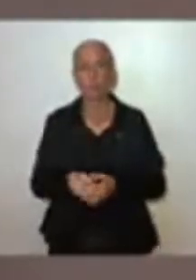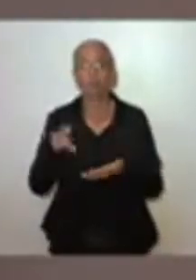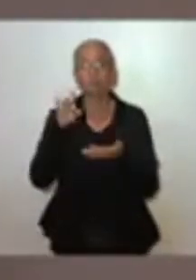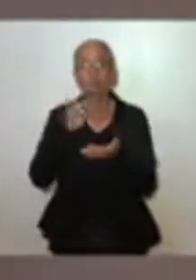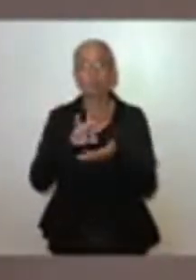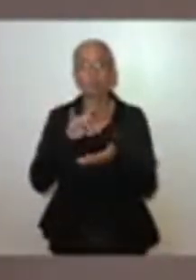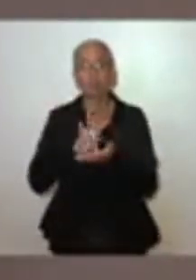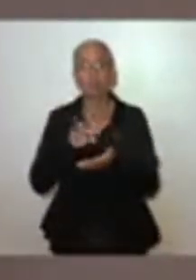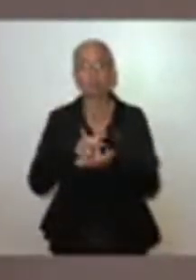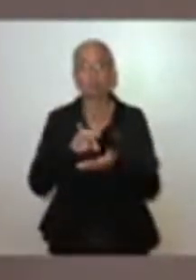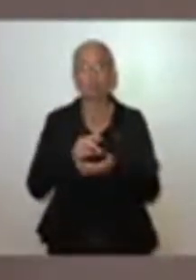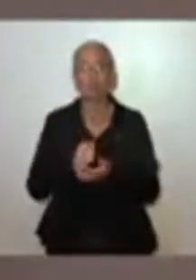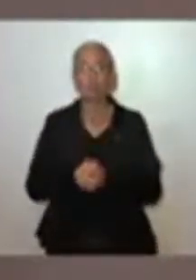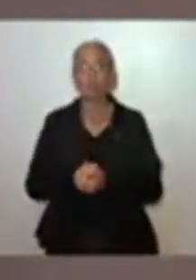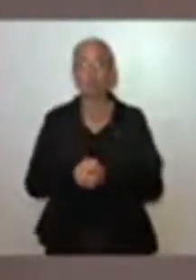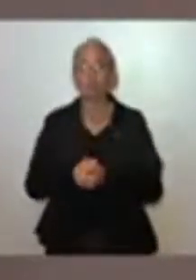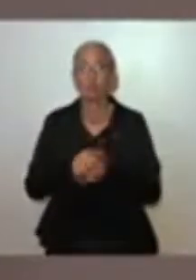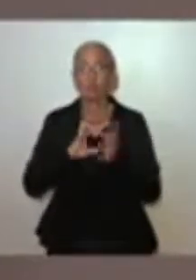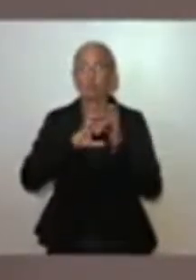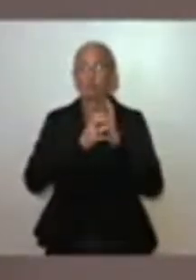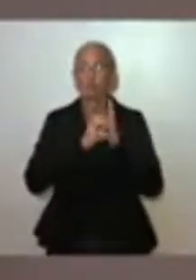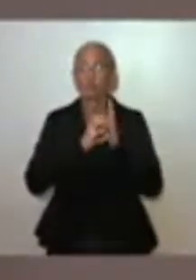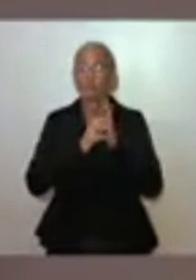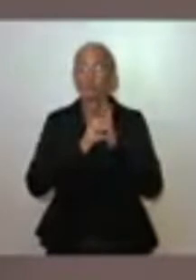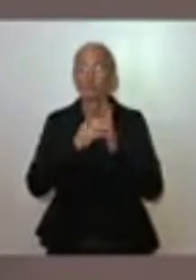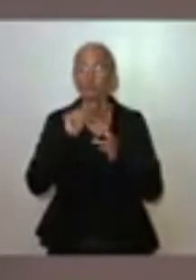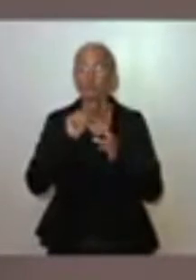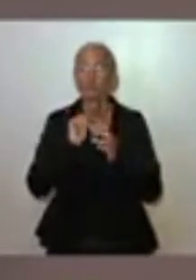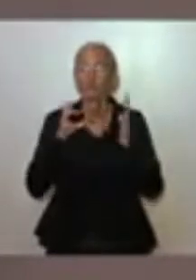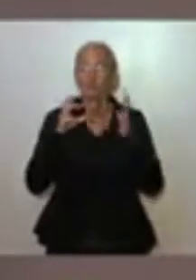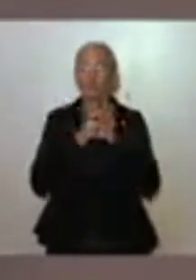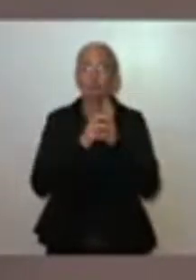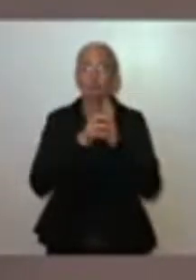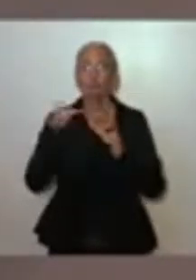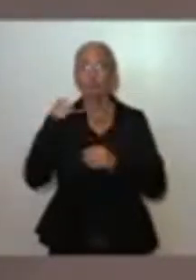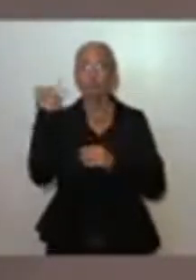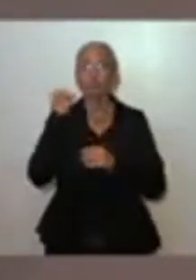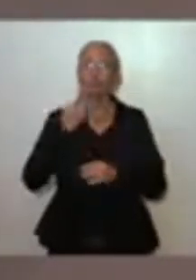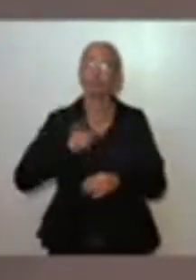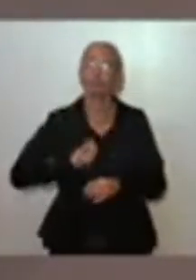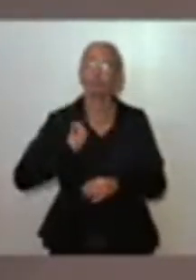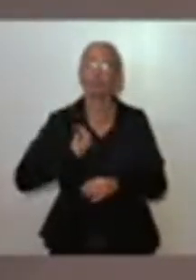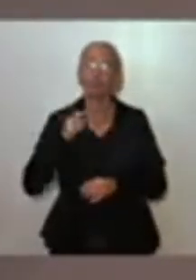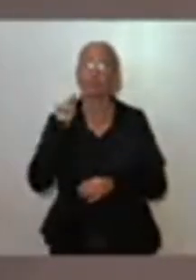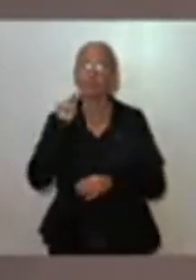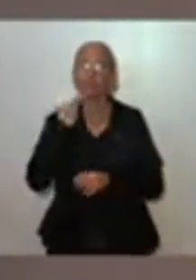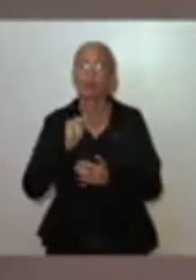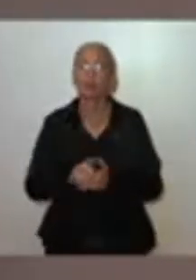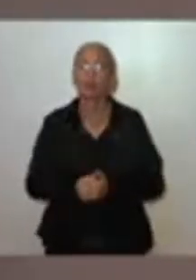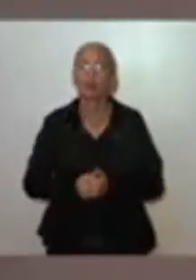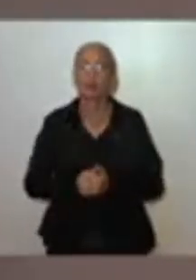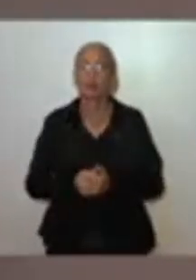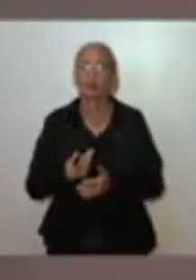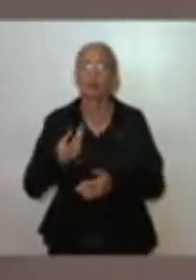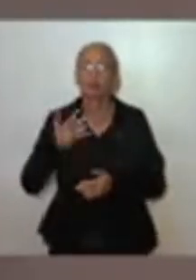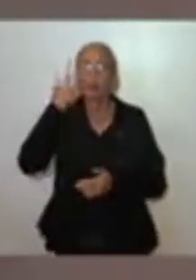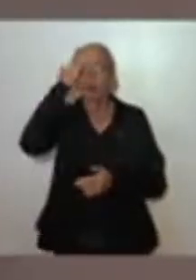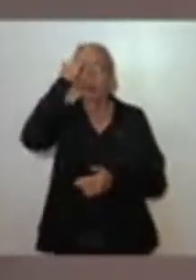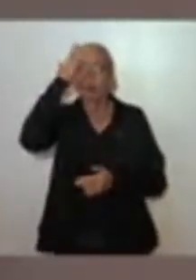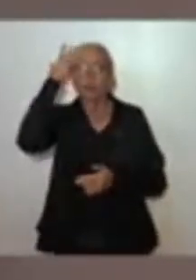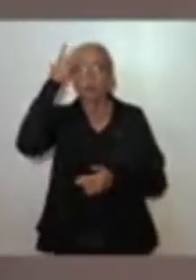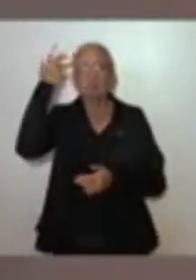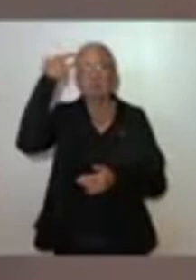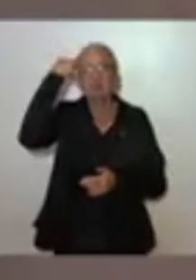fato o dinheiro falou uma característica que eu considero importante na vida que é a de ser uma pessoa absolutamente